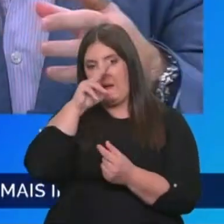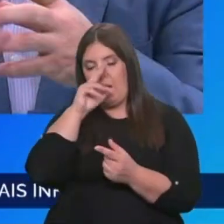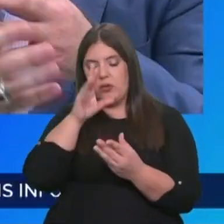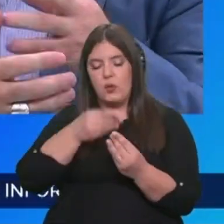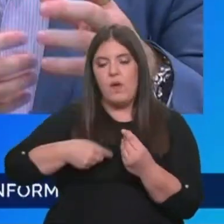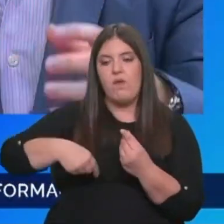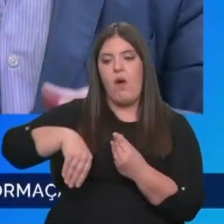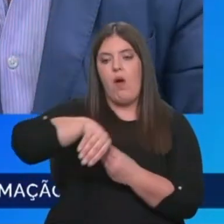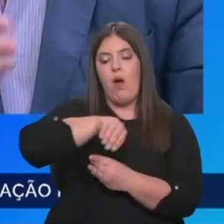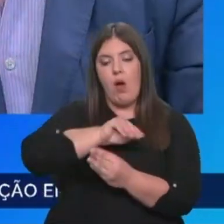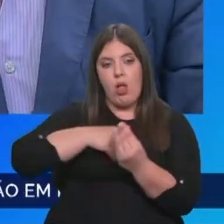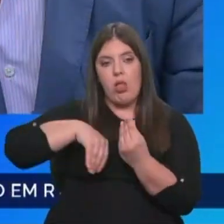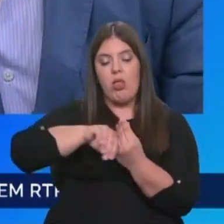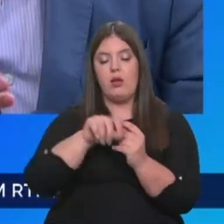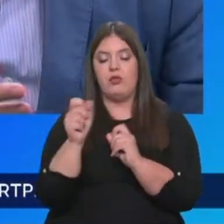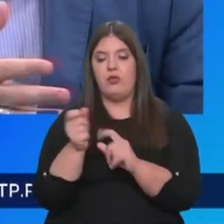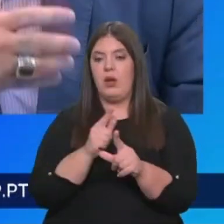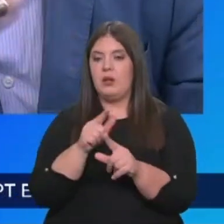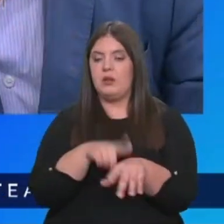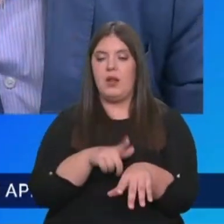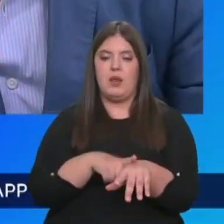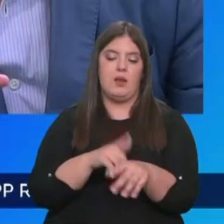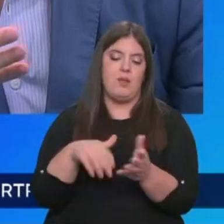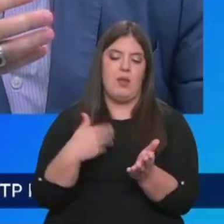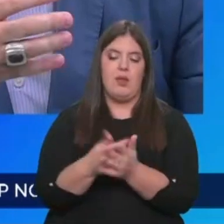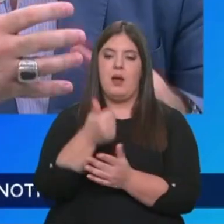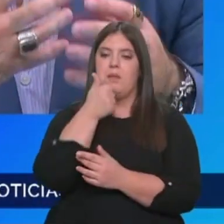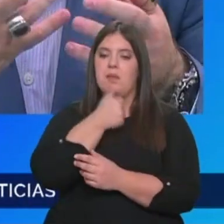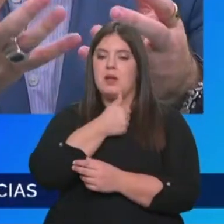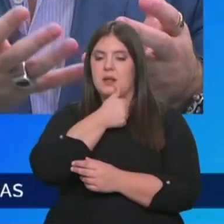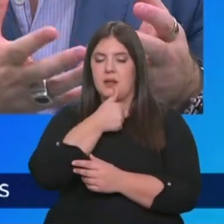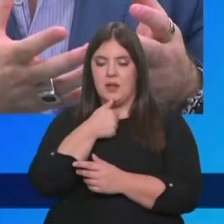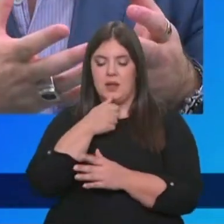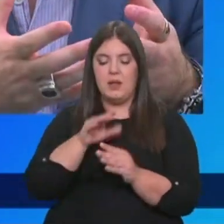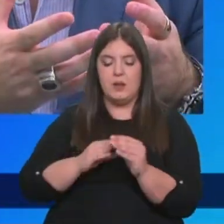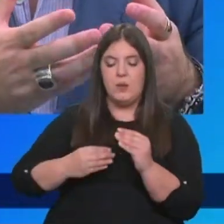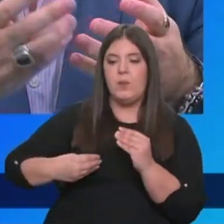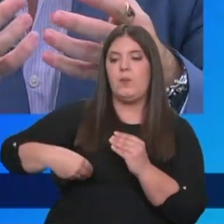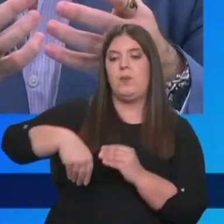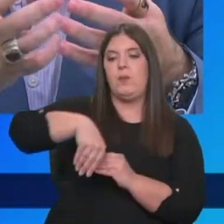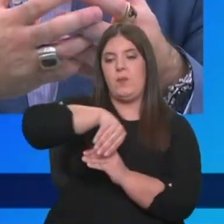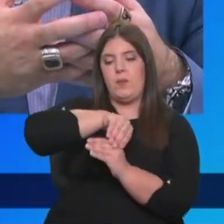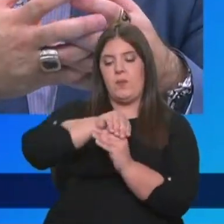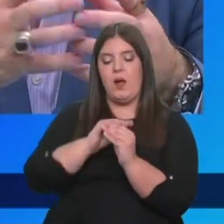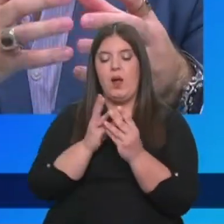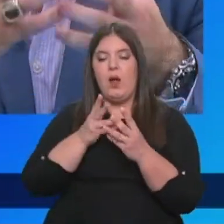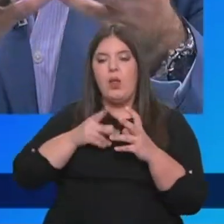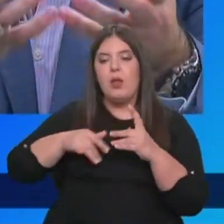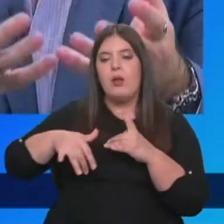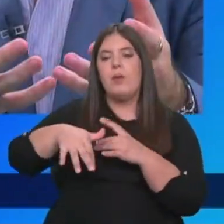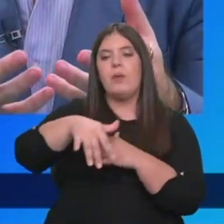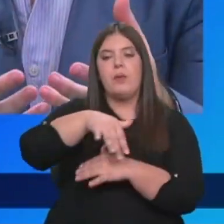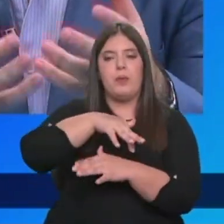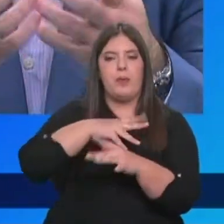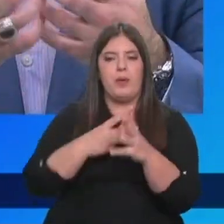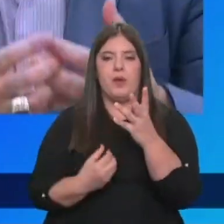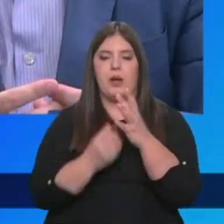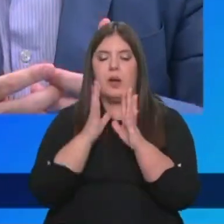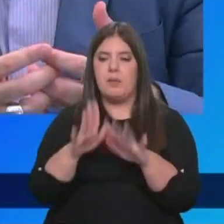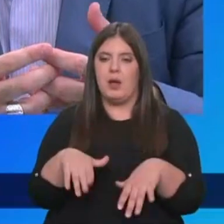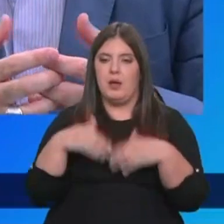volta das estrelas e, se lhe derem tempo, se lhe derem paciência, esse disco de poeira vai formar mais